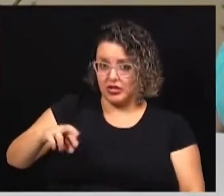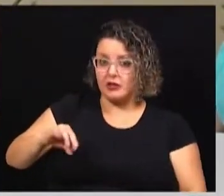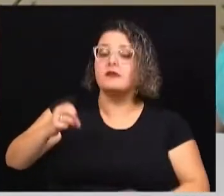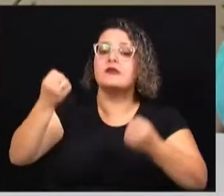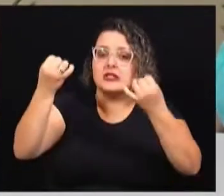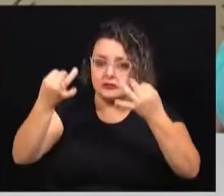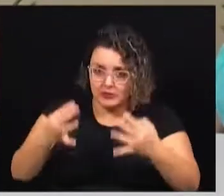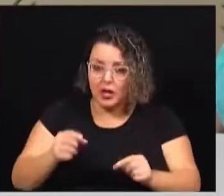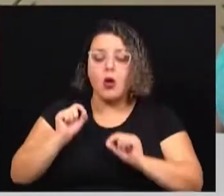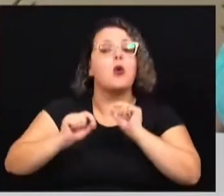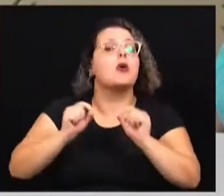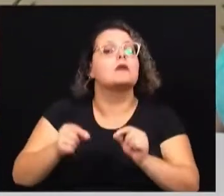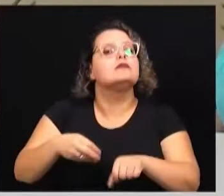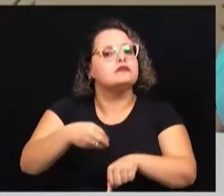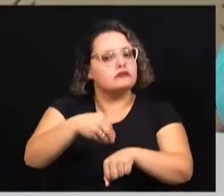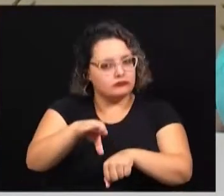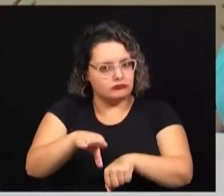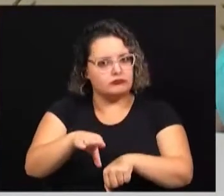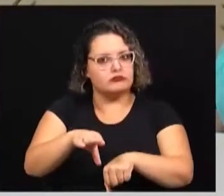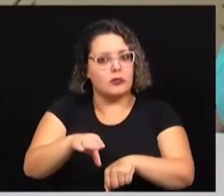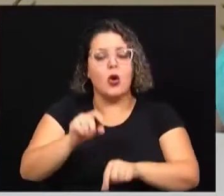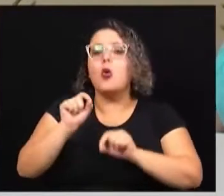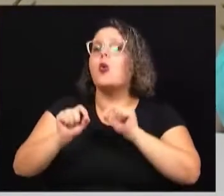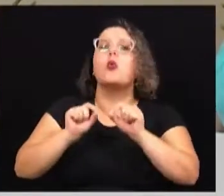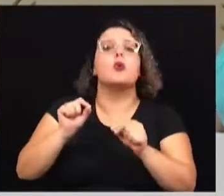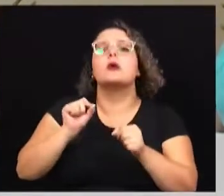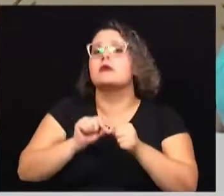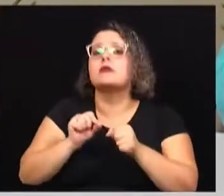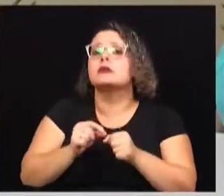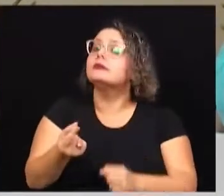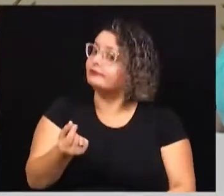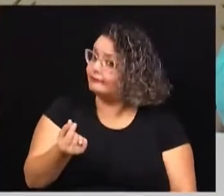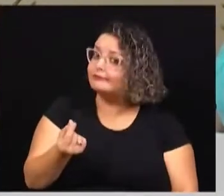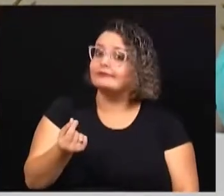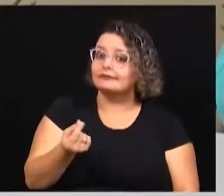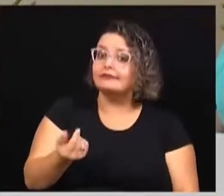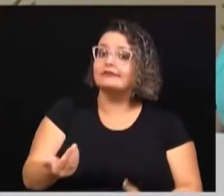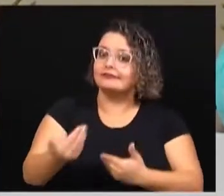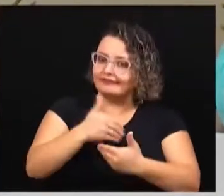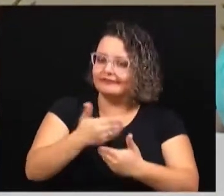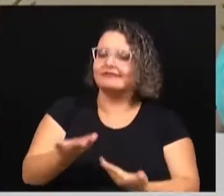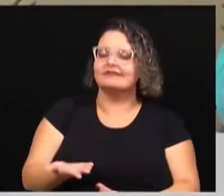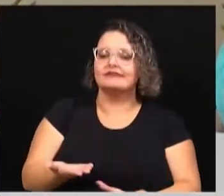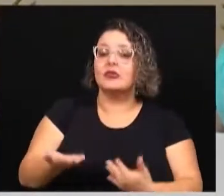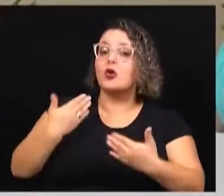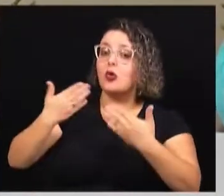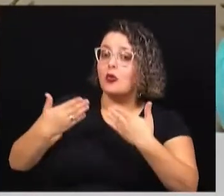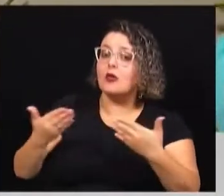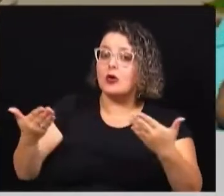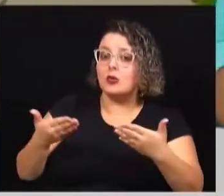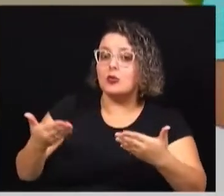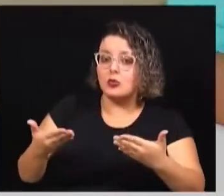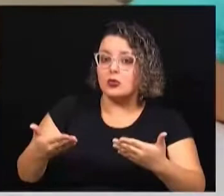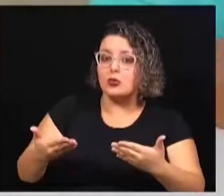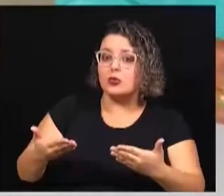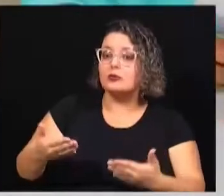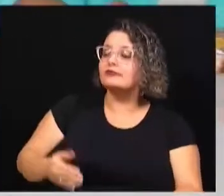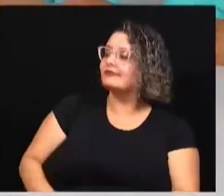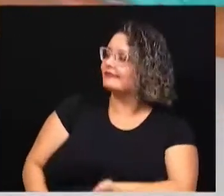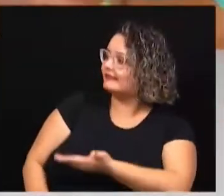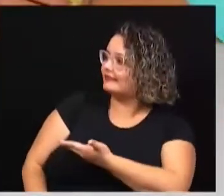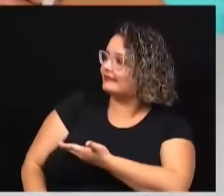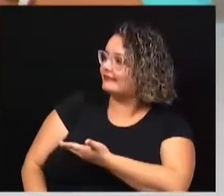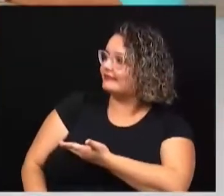explicar do que se trata e também vai te dar dicas de o que fazer com esse dinheirinho aí que vai entrar. Quem conversa com a gente hoje é a